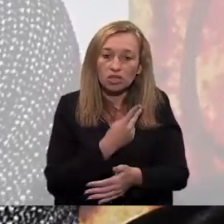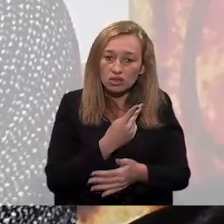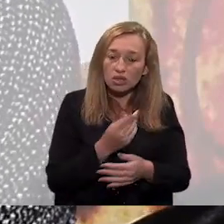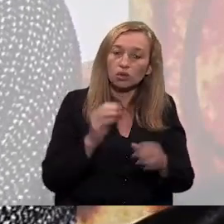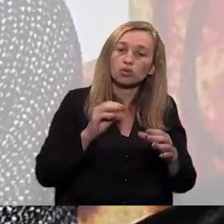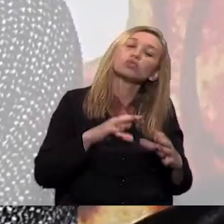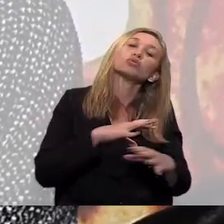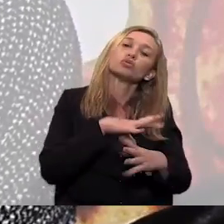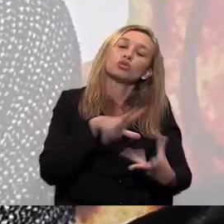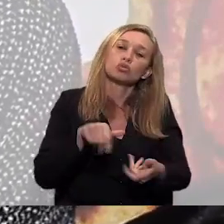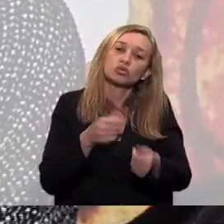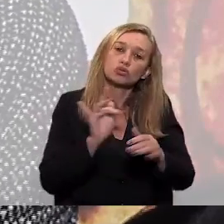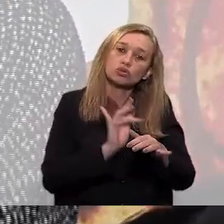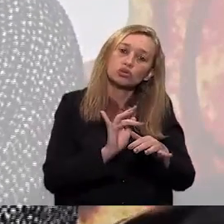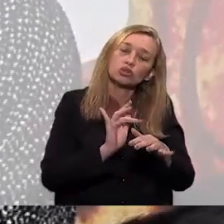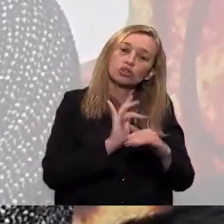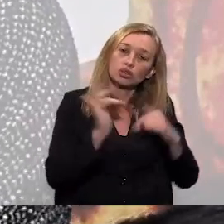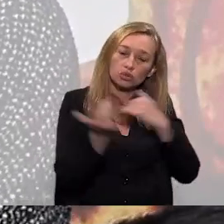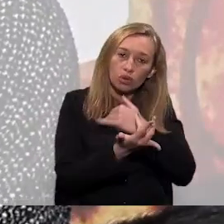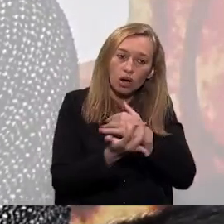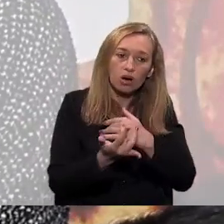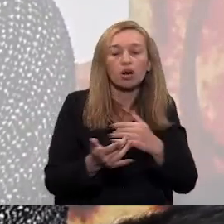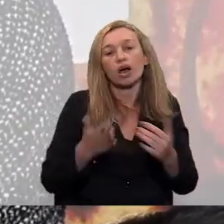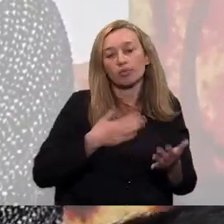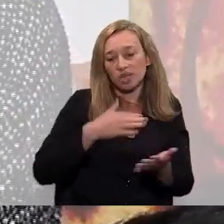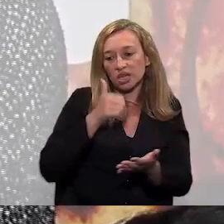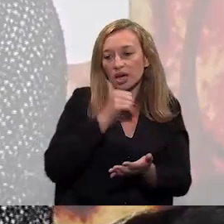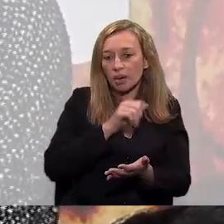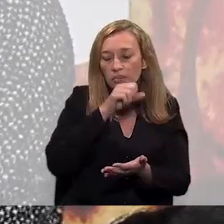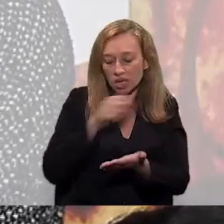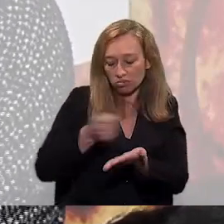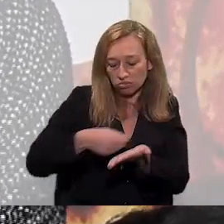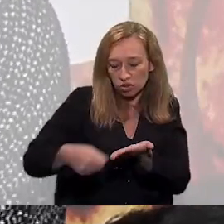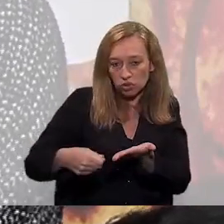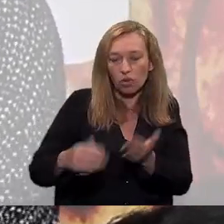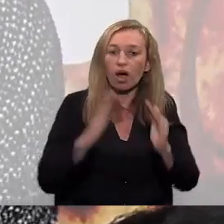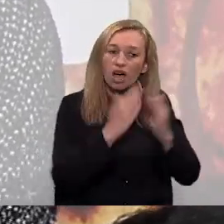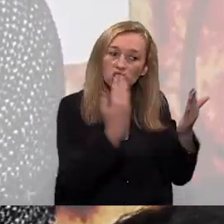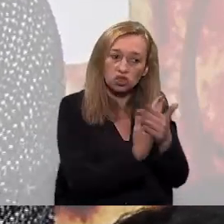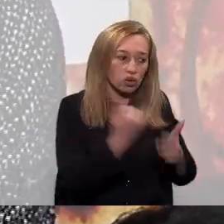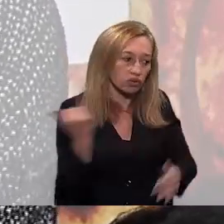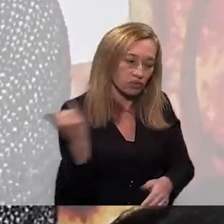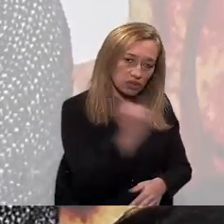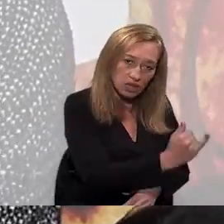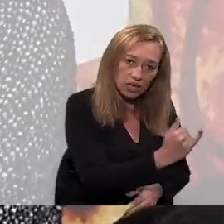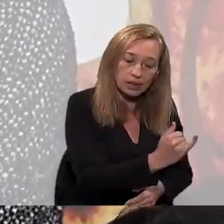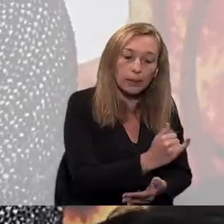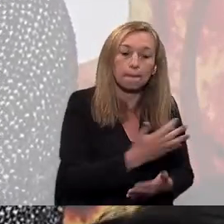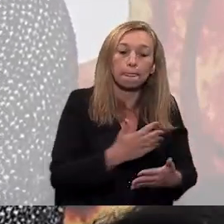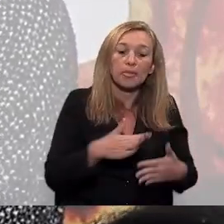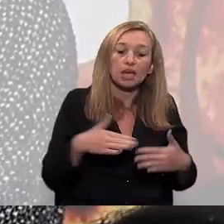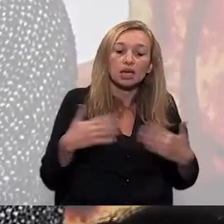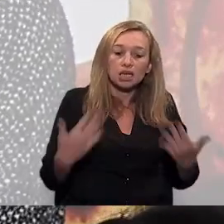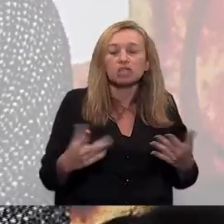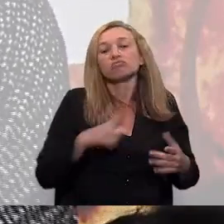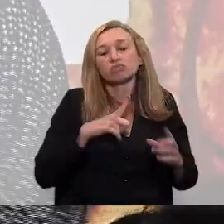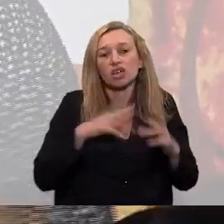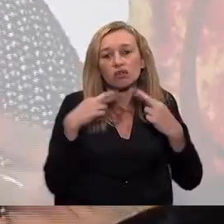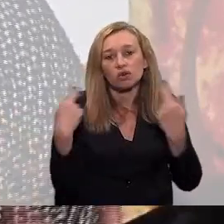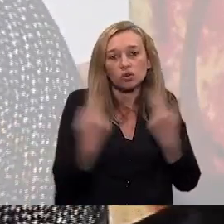mãe registrou um boletim de ocorrência, a escola foi notificada, e